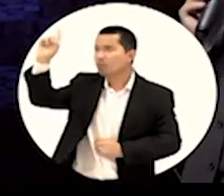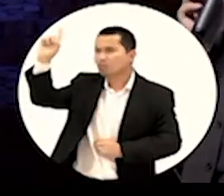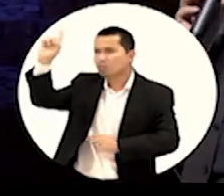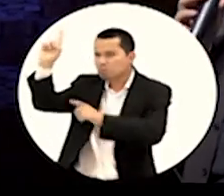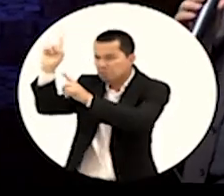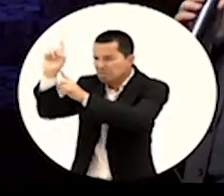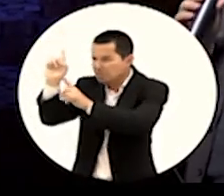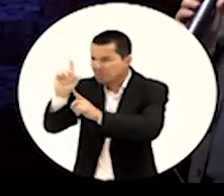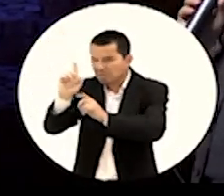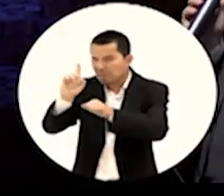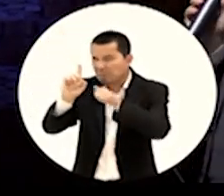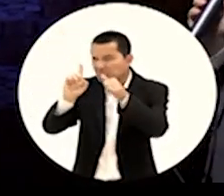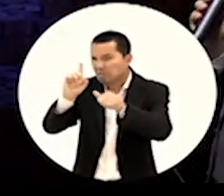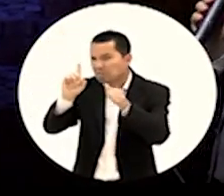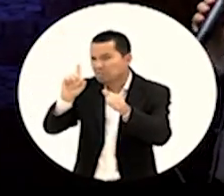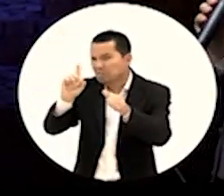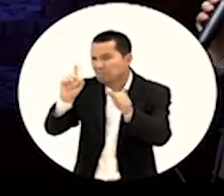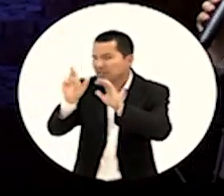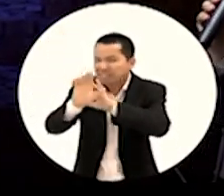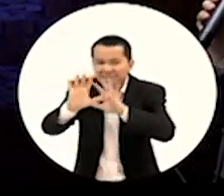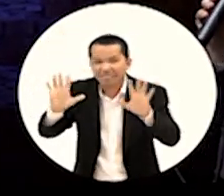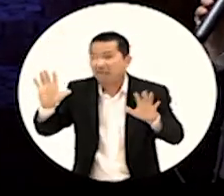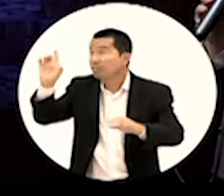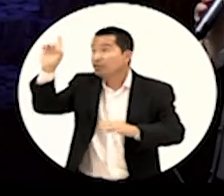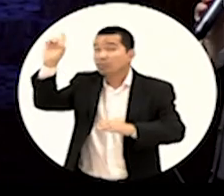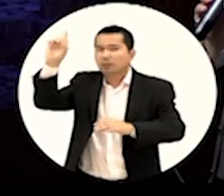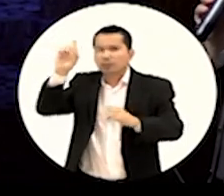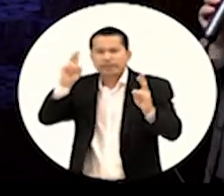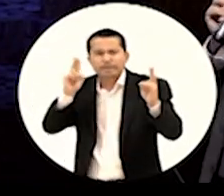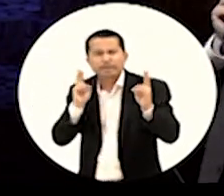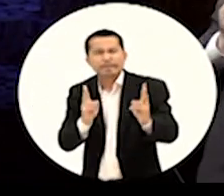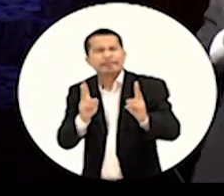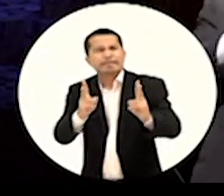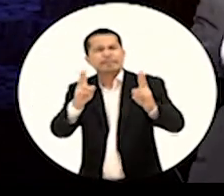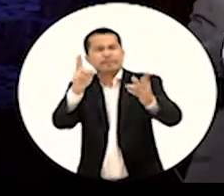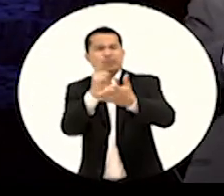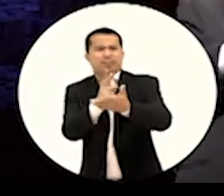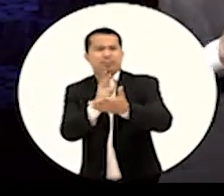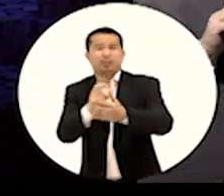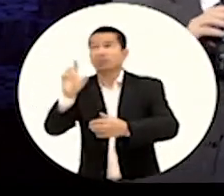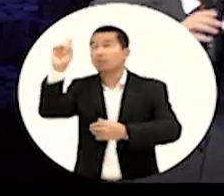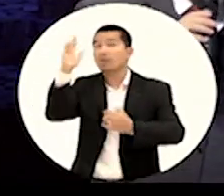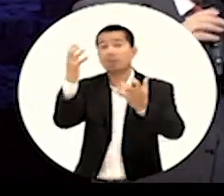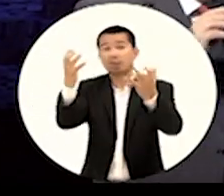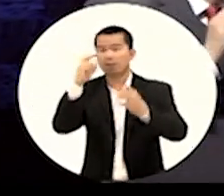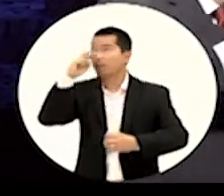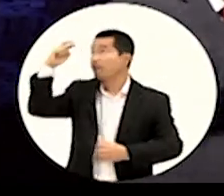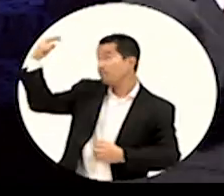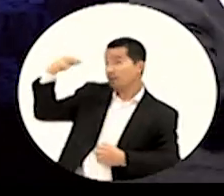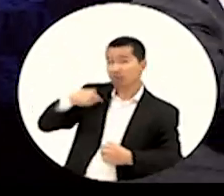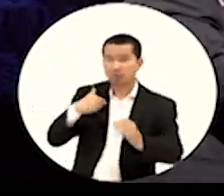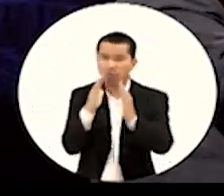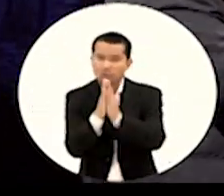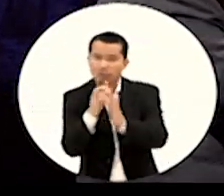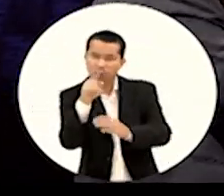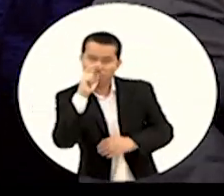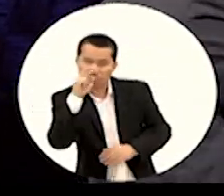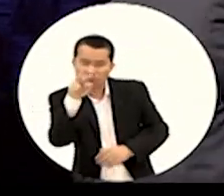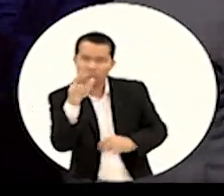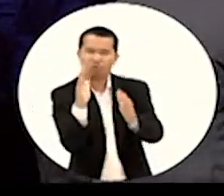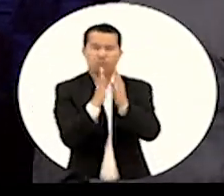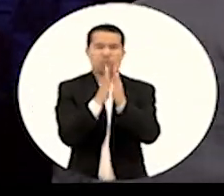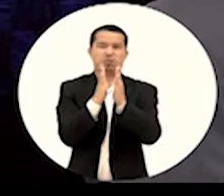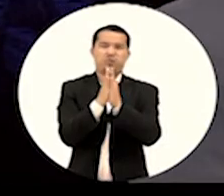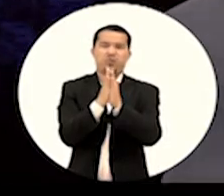não mudou e que continua operando hoje, é aquele que quer ouvir a minha e a sua oração. Então a pergunta que